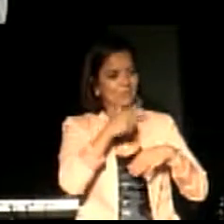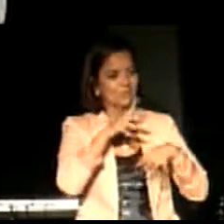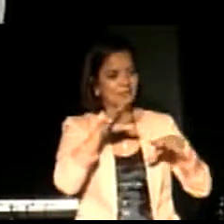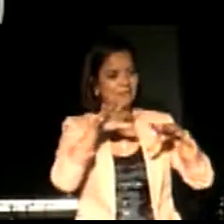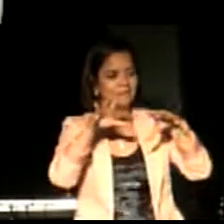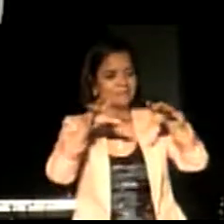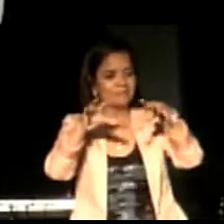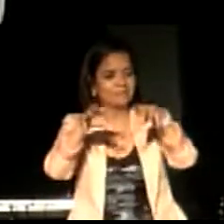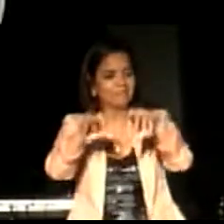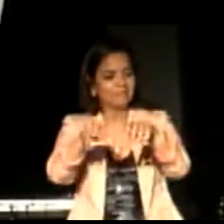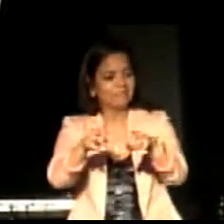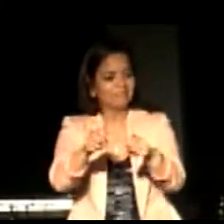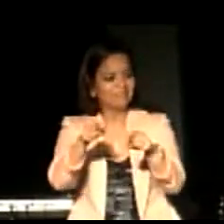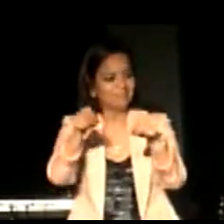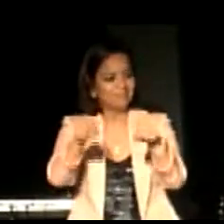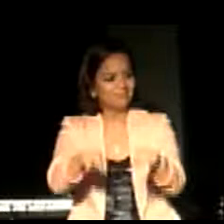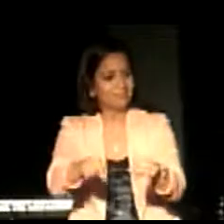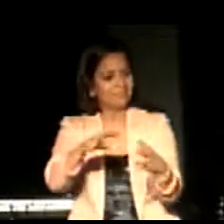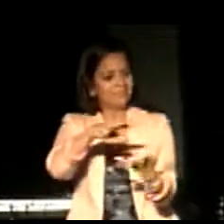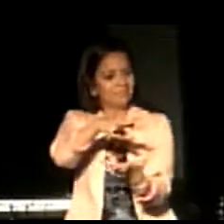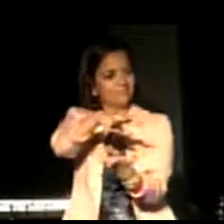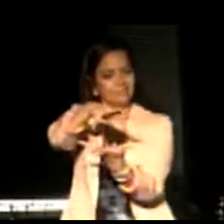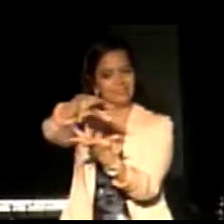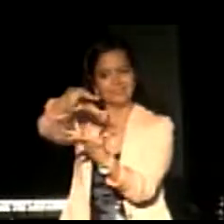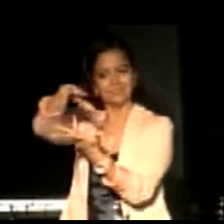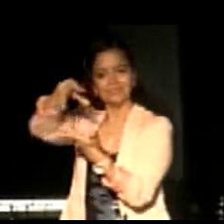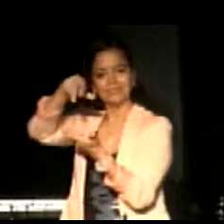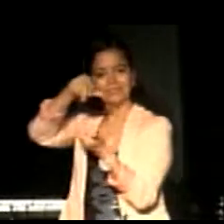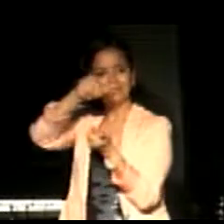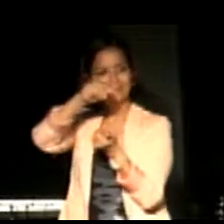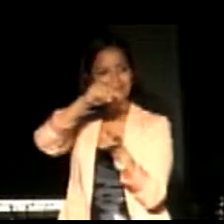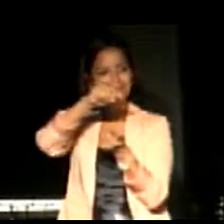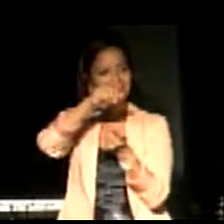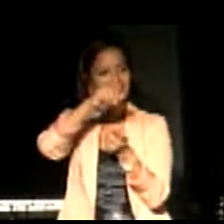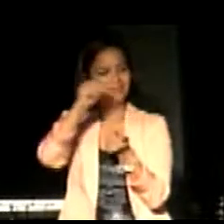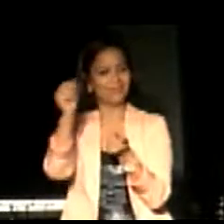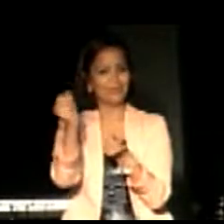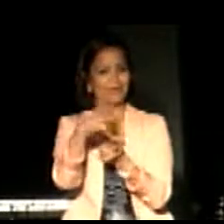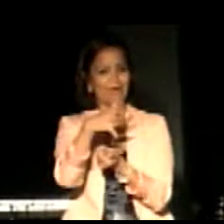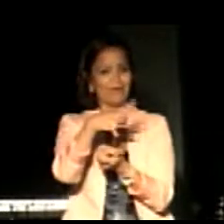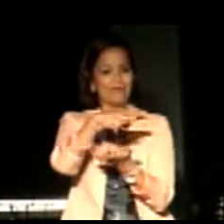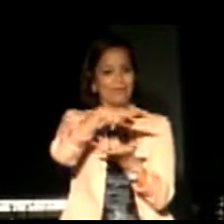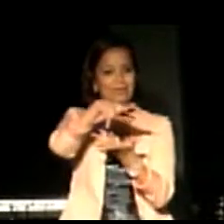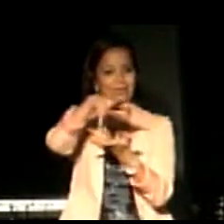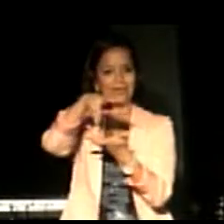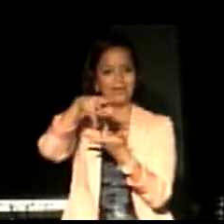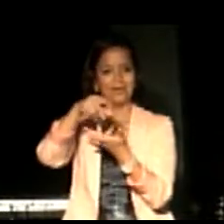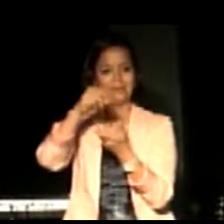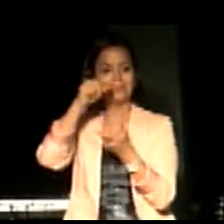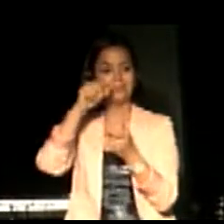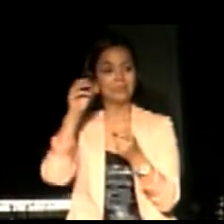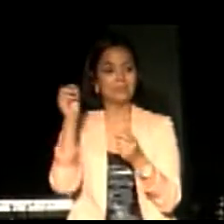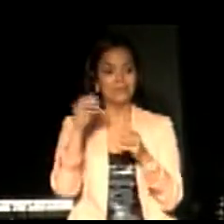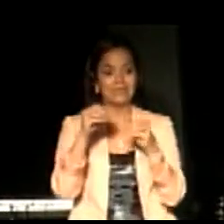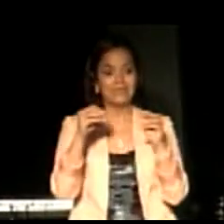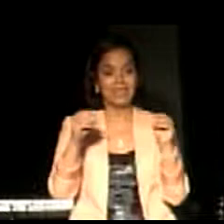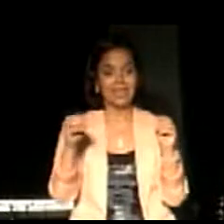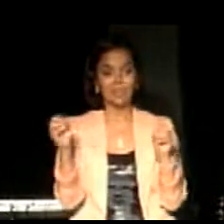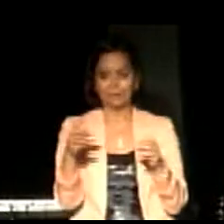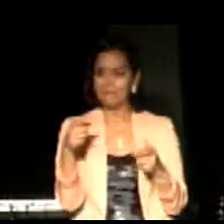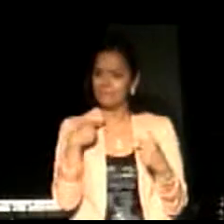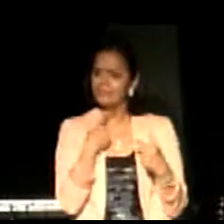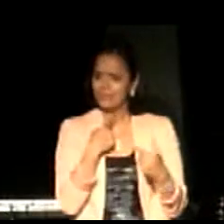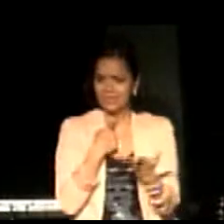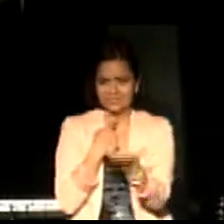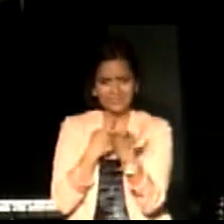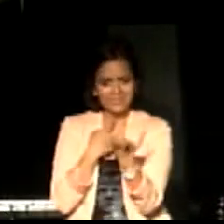luzir apenas do santo prazer que nós teremos na nova terra que Deus nos dará. Você quer essa